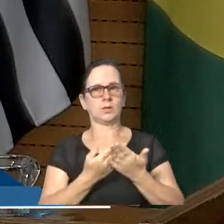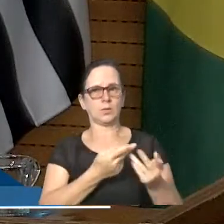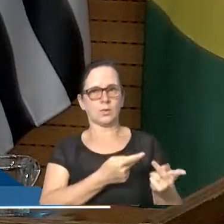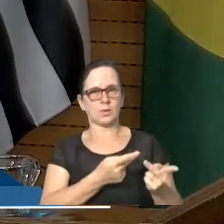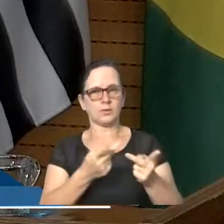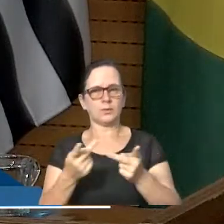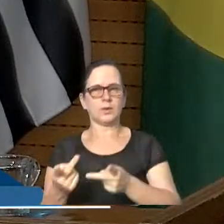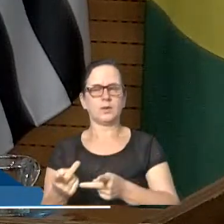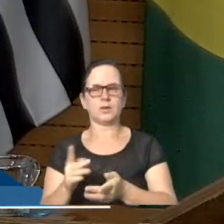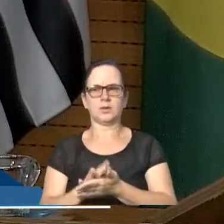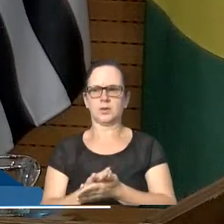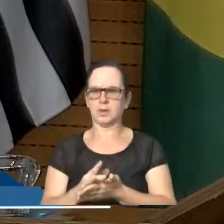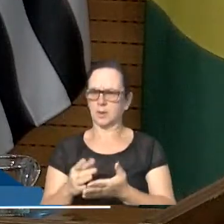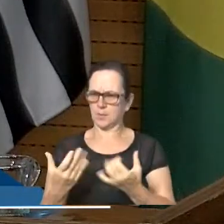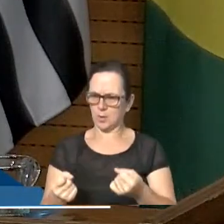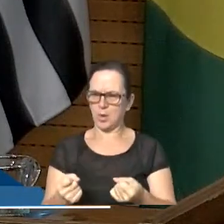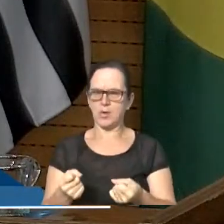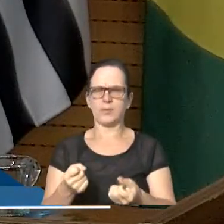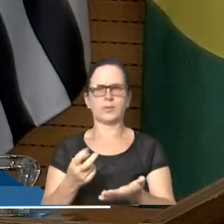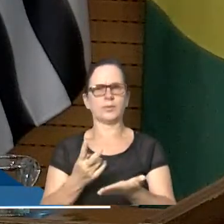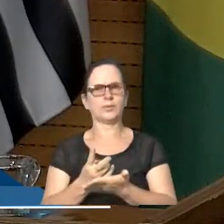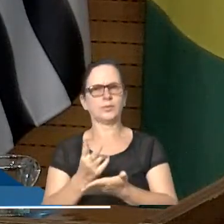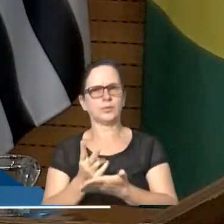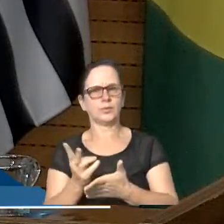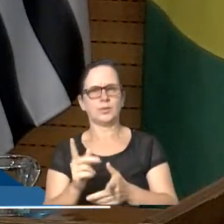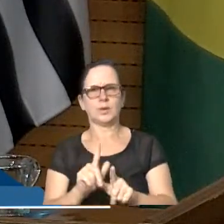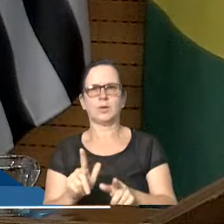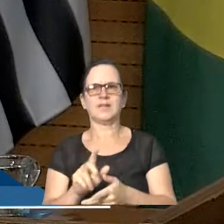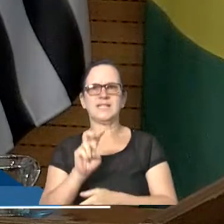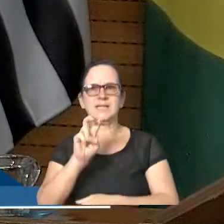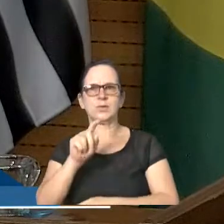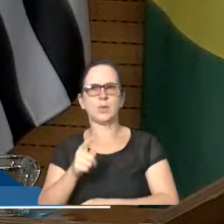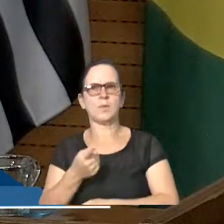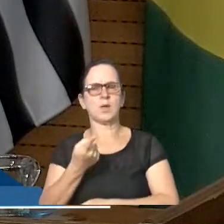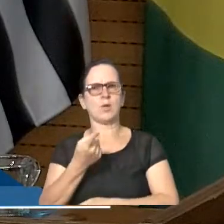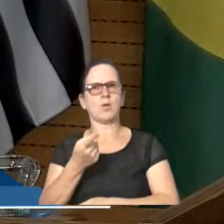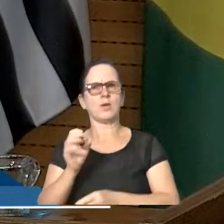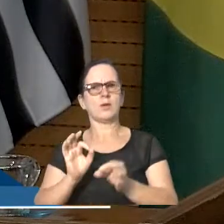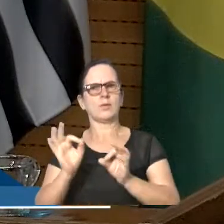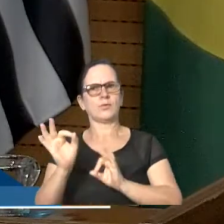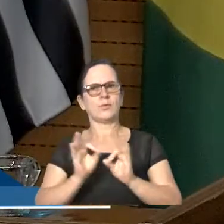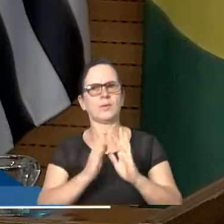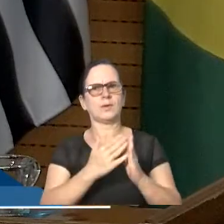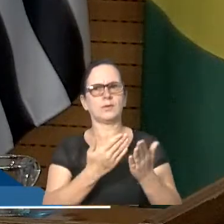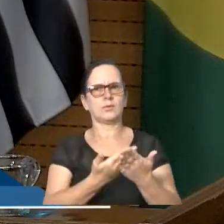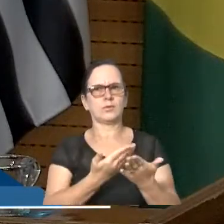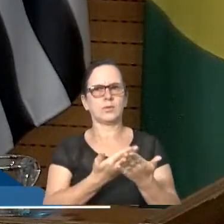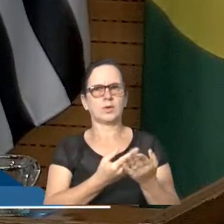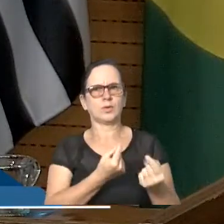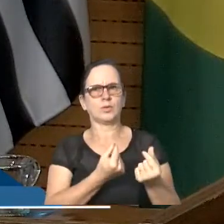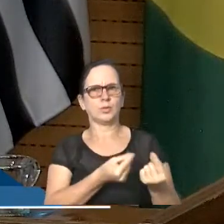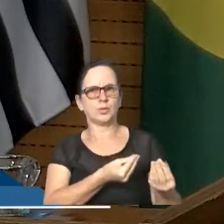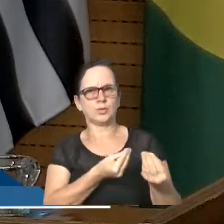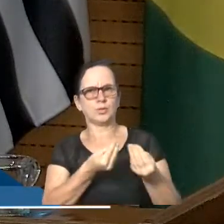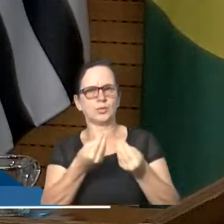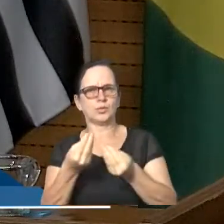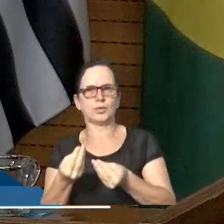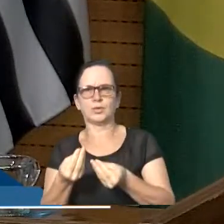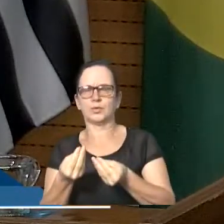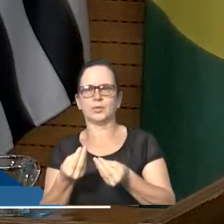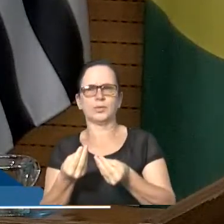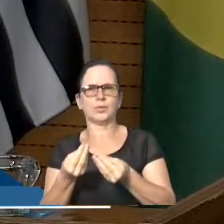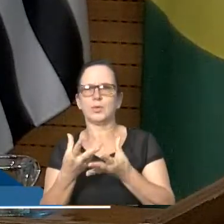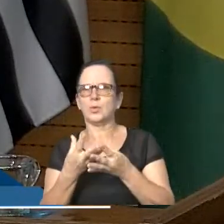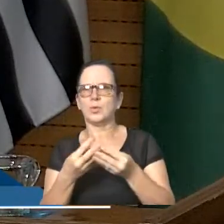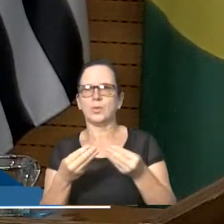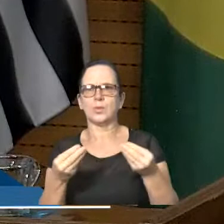que aprove, se tiver que nós destinamos algo em torno de 5 milhões para a reforma das escolas, o recurso não acaba na